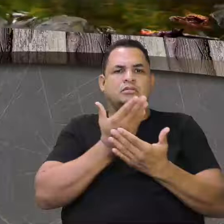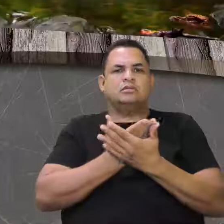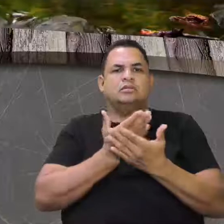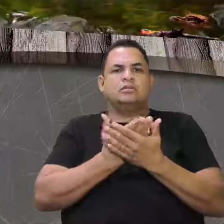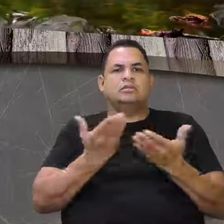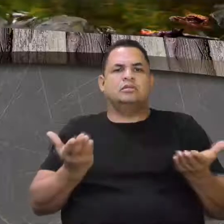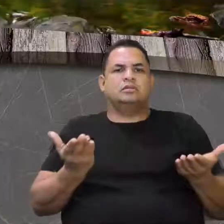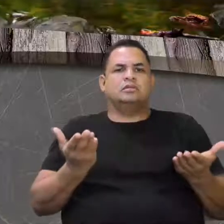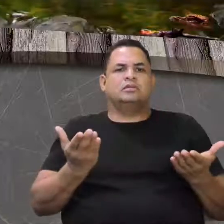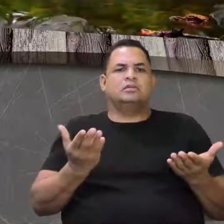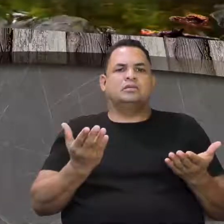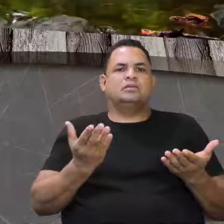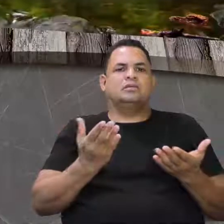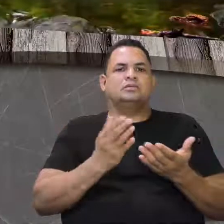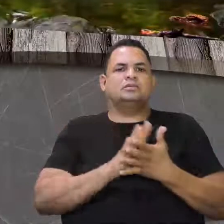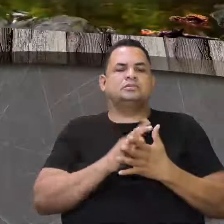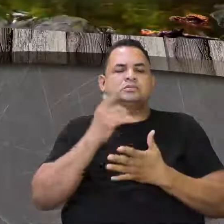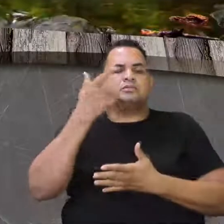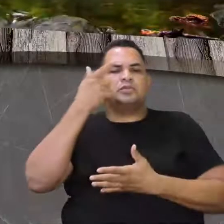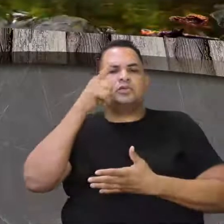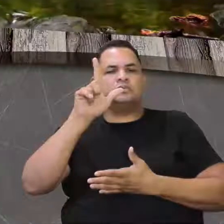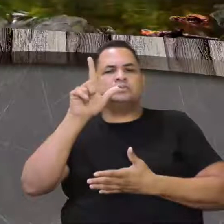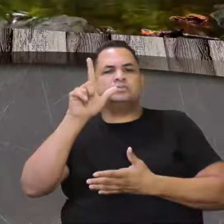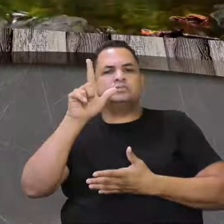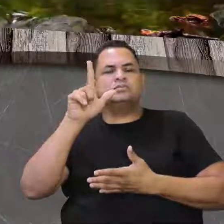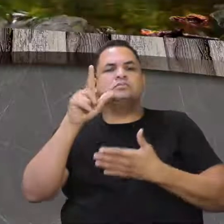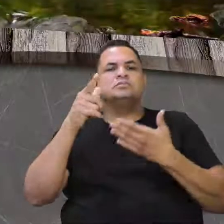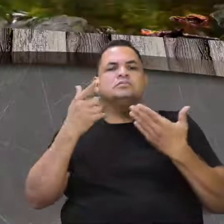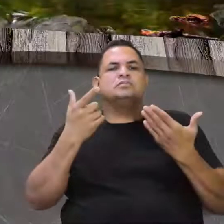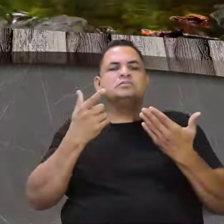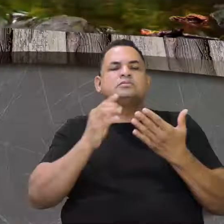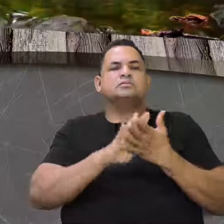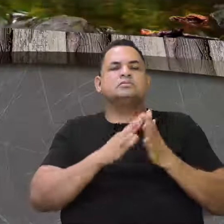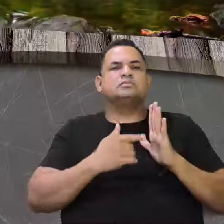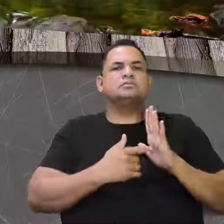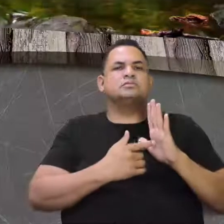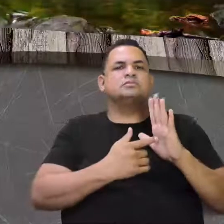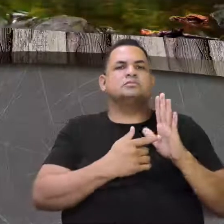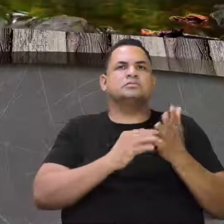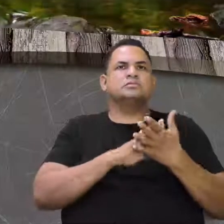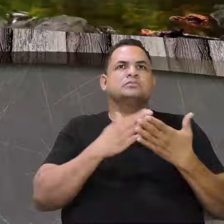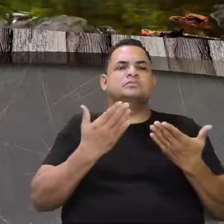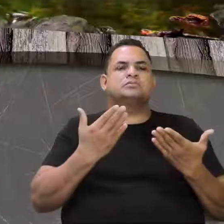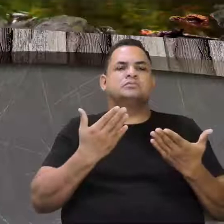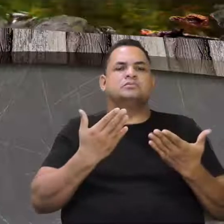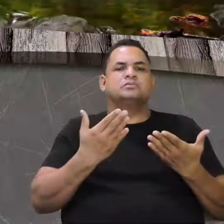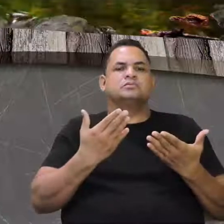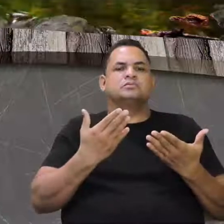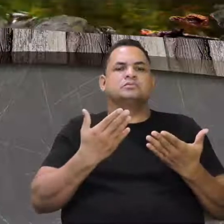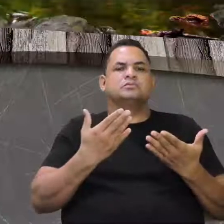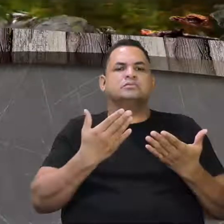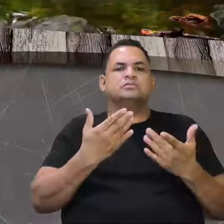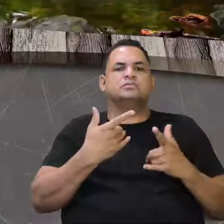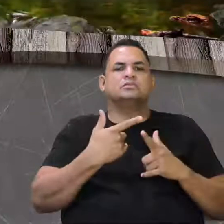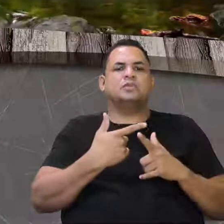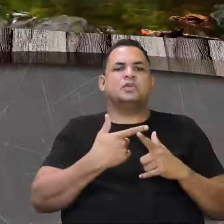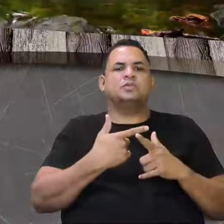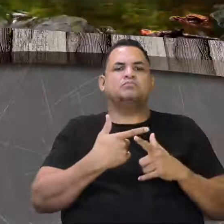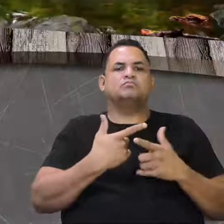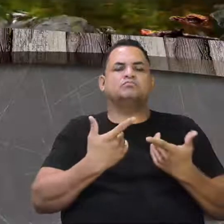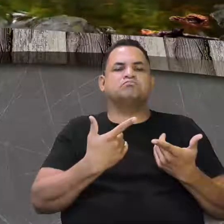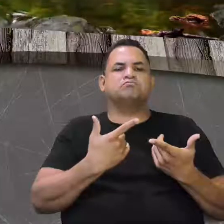aula, e a gente conseguir trazer algumas situações